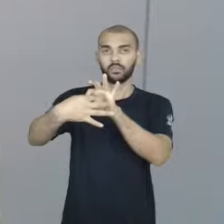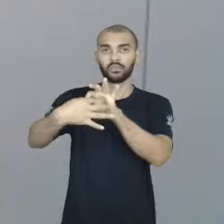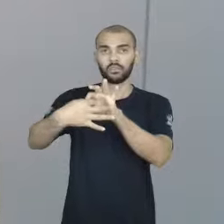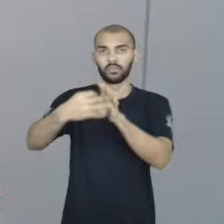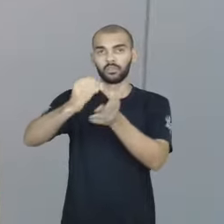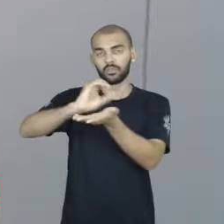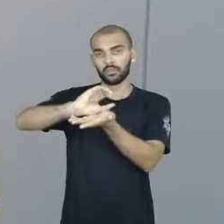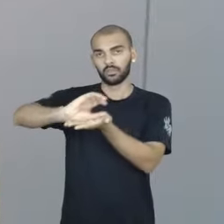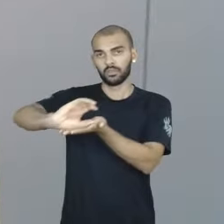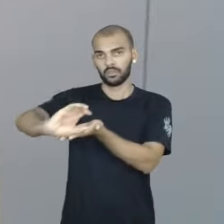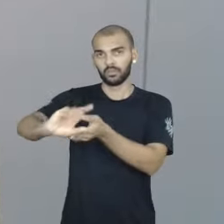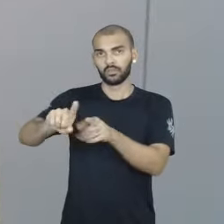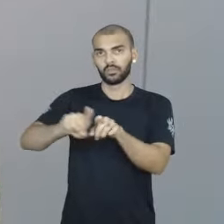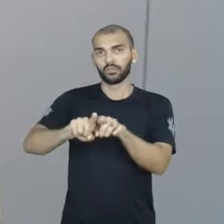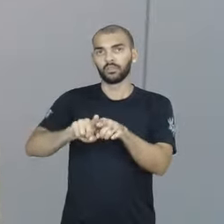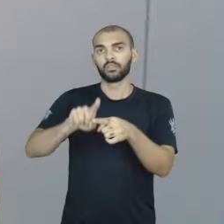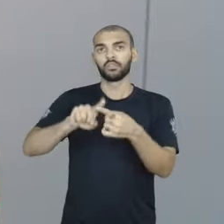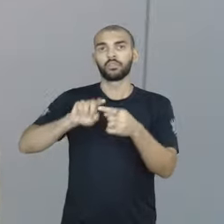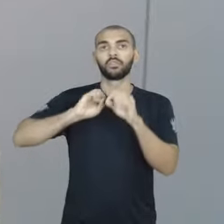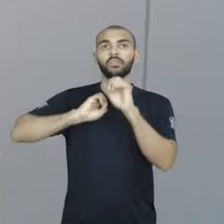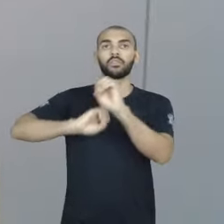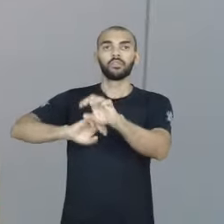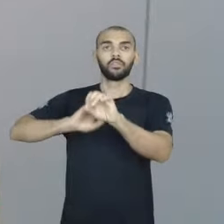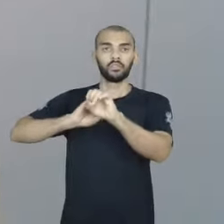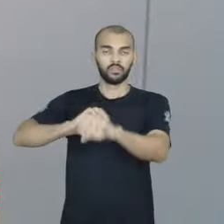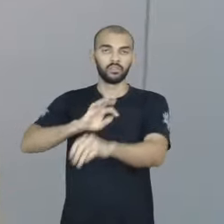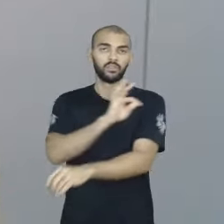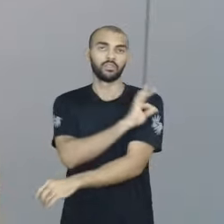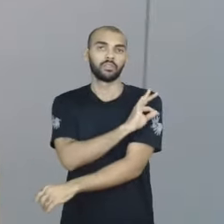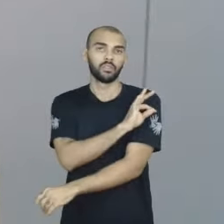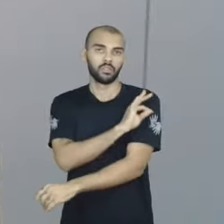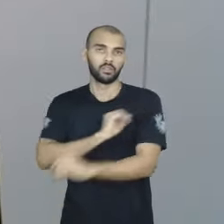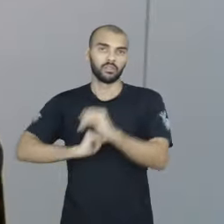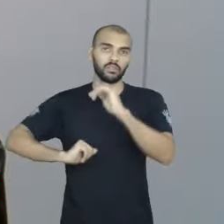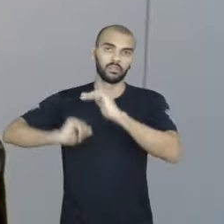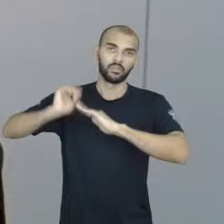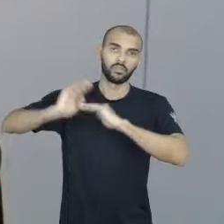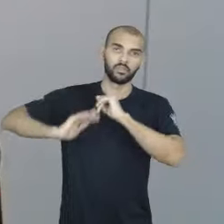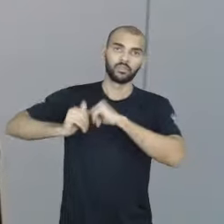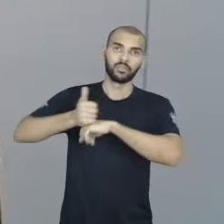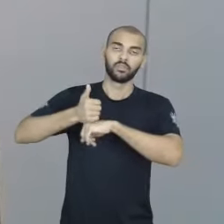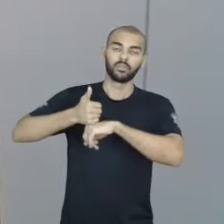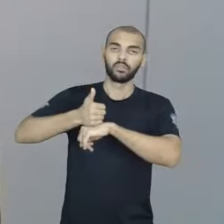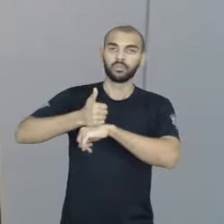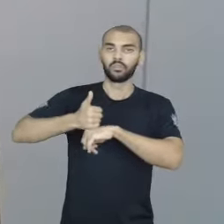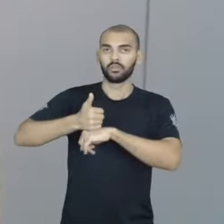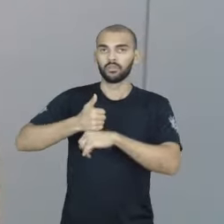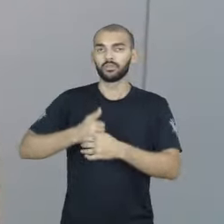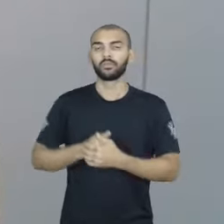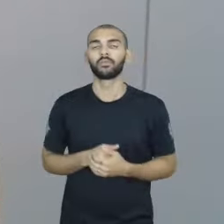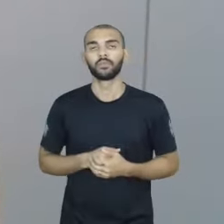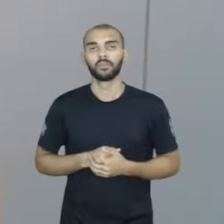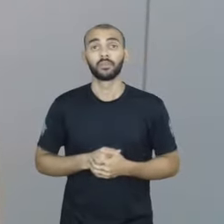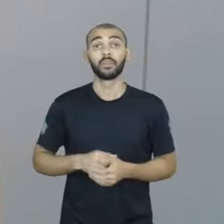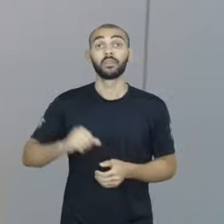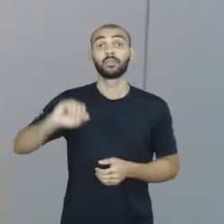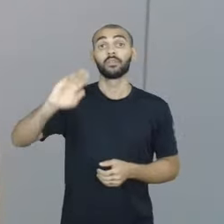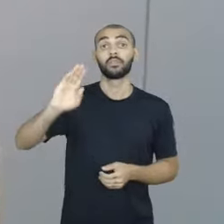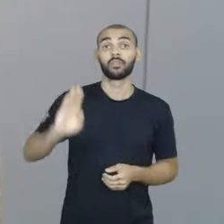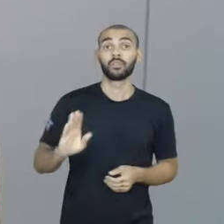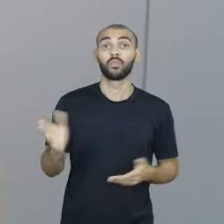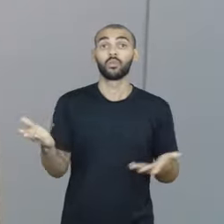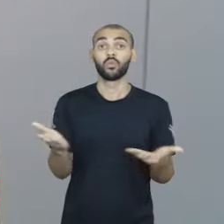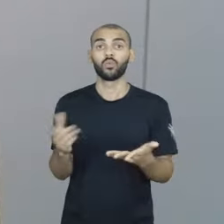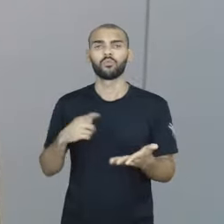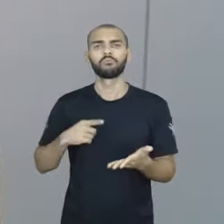desses estados em ensino técnico profissionalizante. O Brasil hoje tem uma participação muito